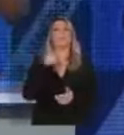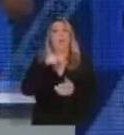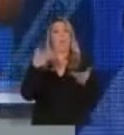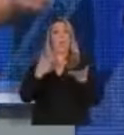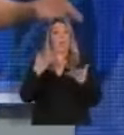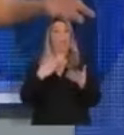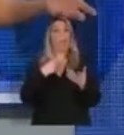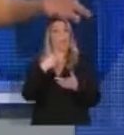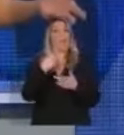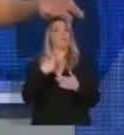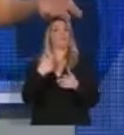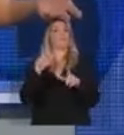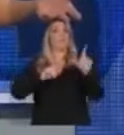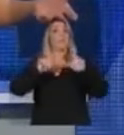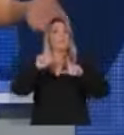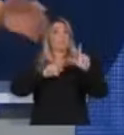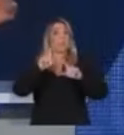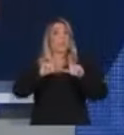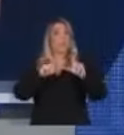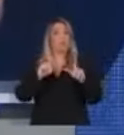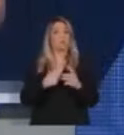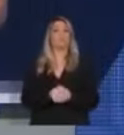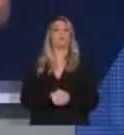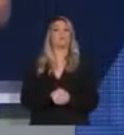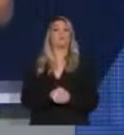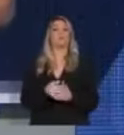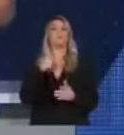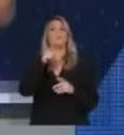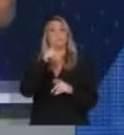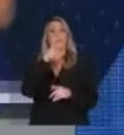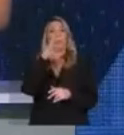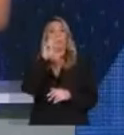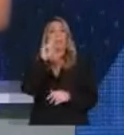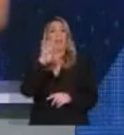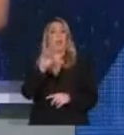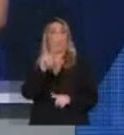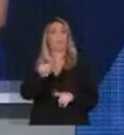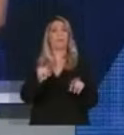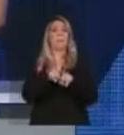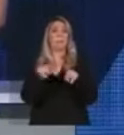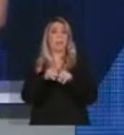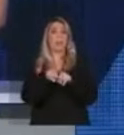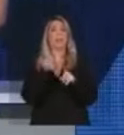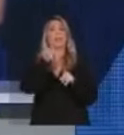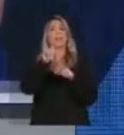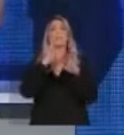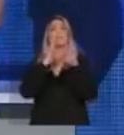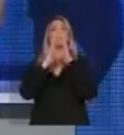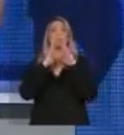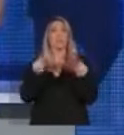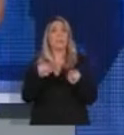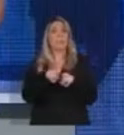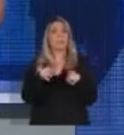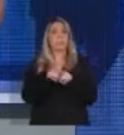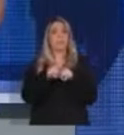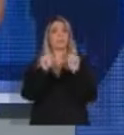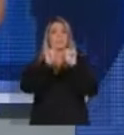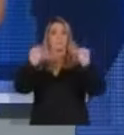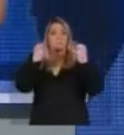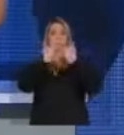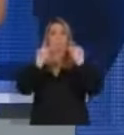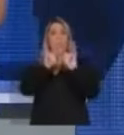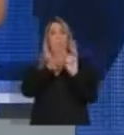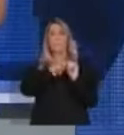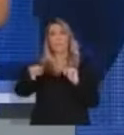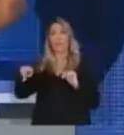ao vivo pela tv para todo o estado do Rio de Janeiro pelo Portal da Rede TV e pela nossa página no Facebook que o endereço aparece aí